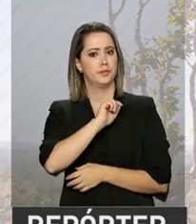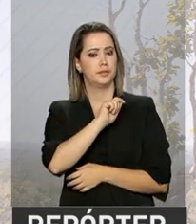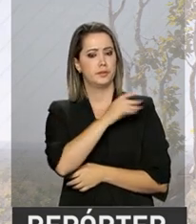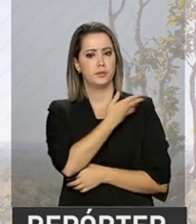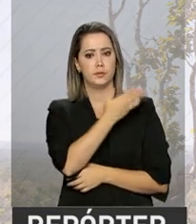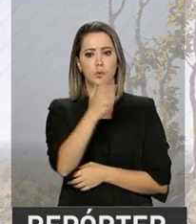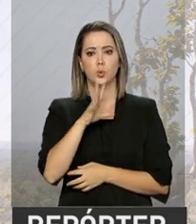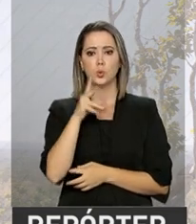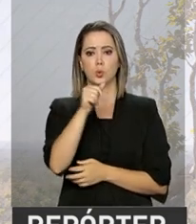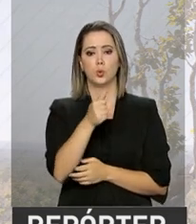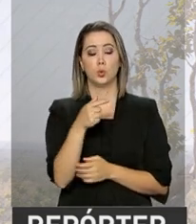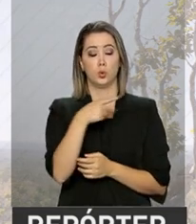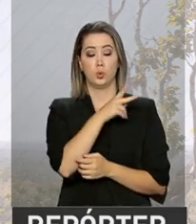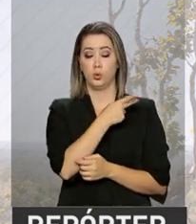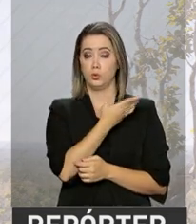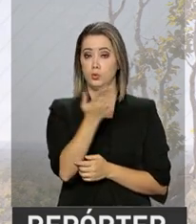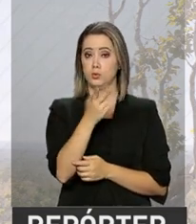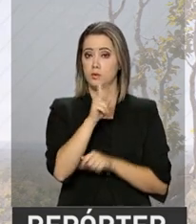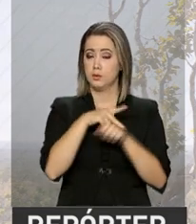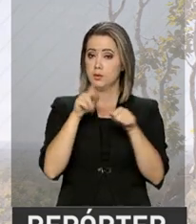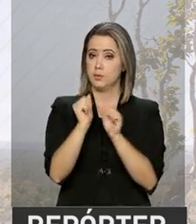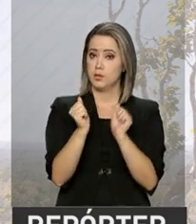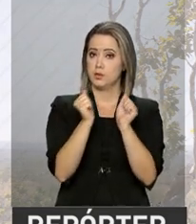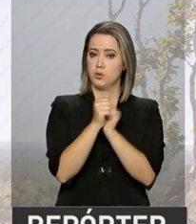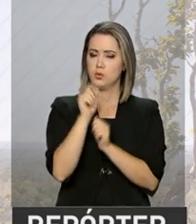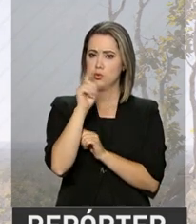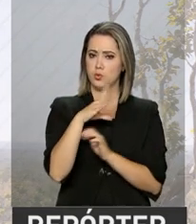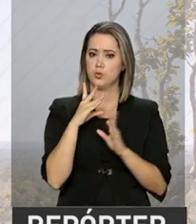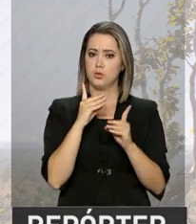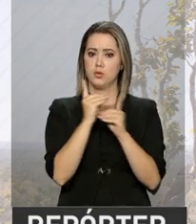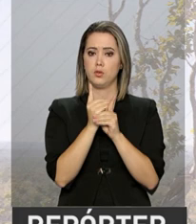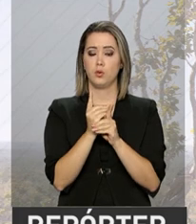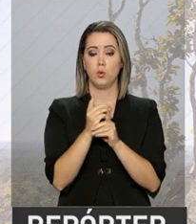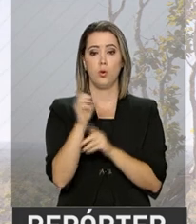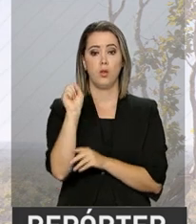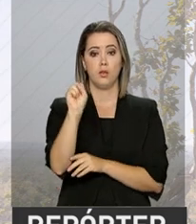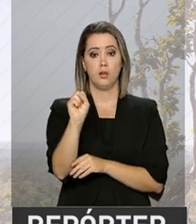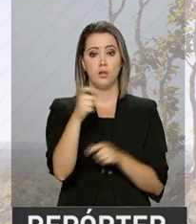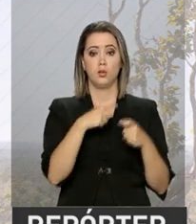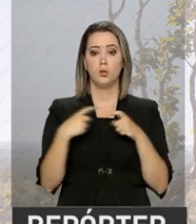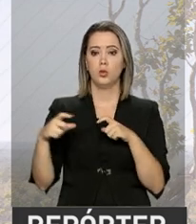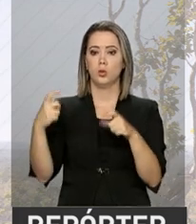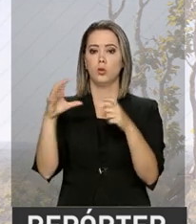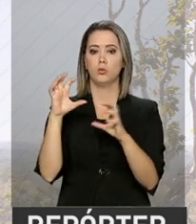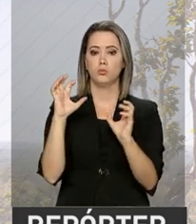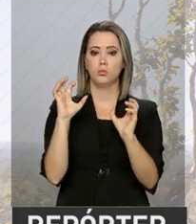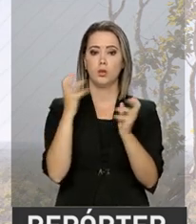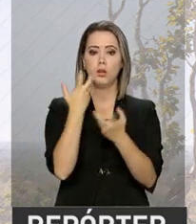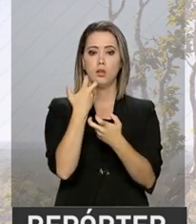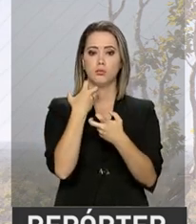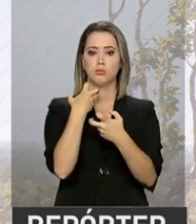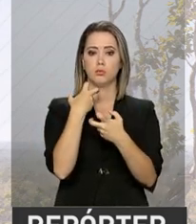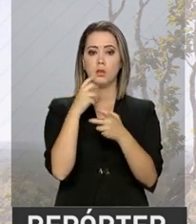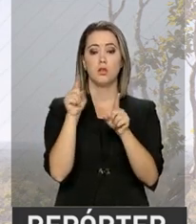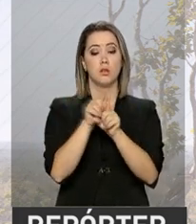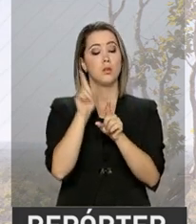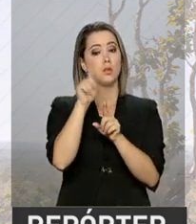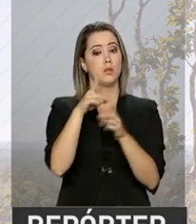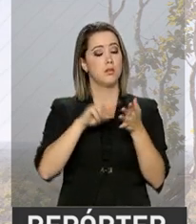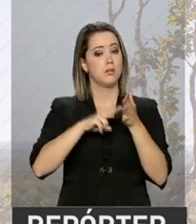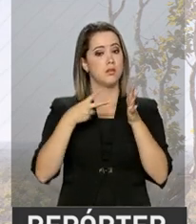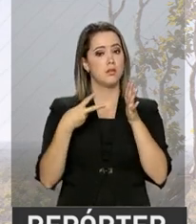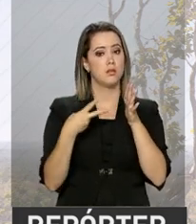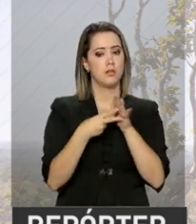França Inglaterra e Itália é encontrado em oito estados e no distrito federal lugares que corresp ao